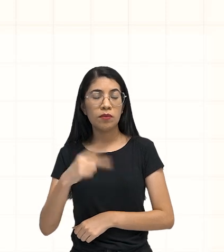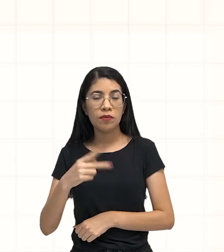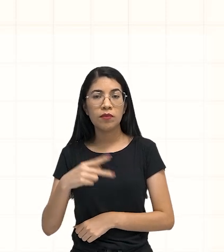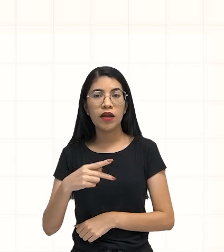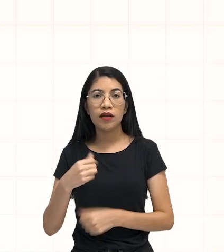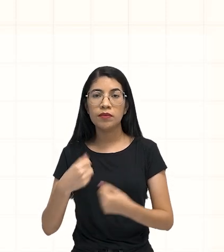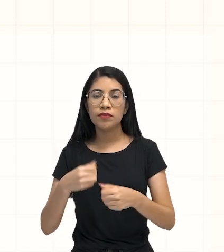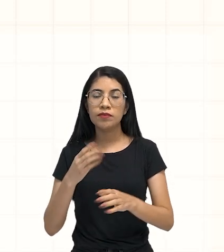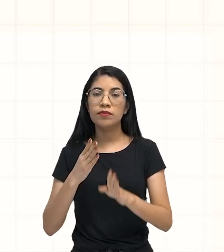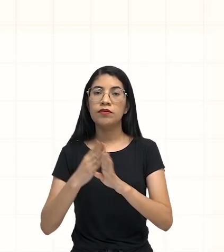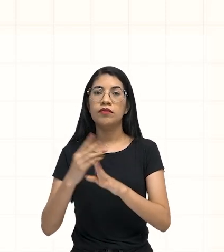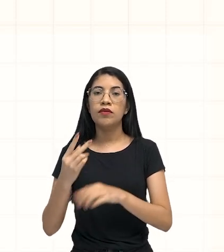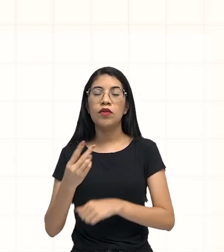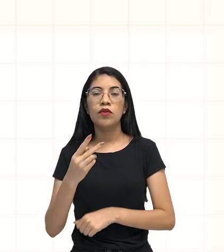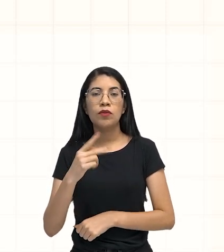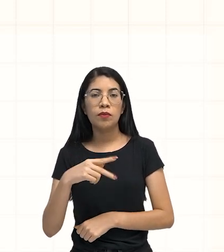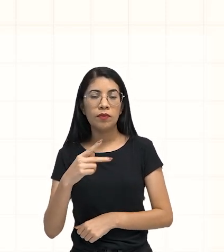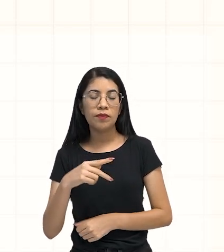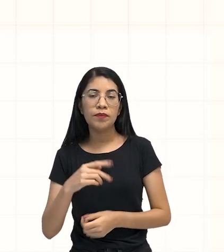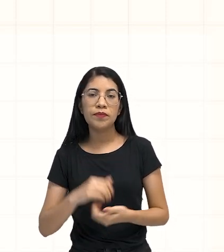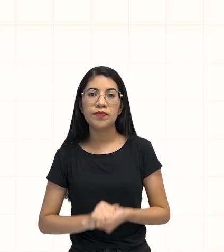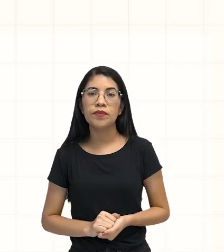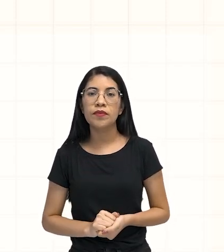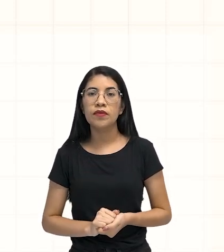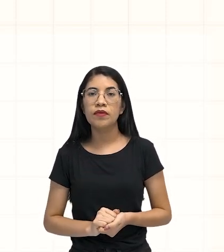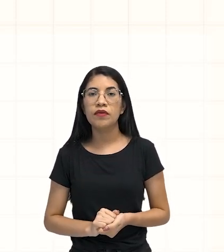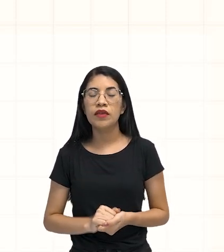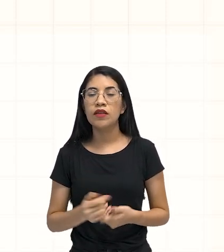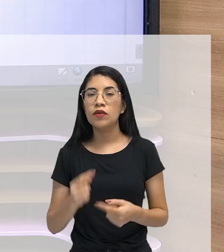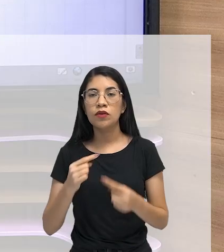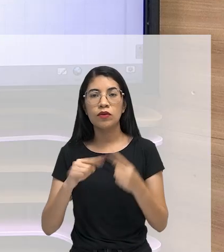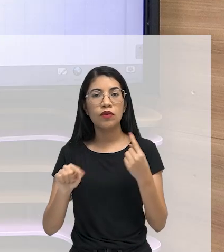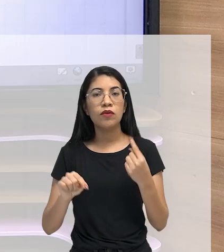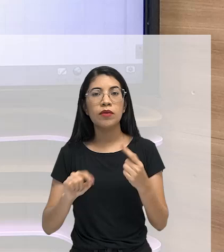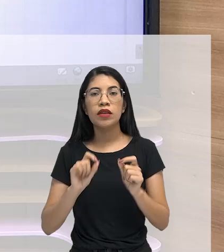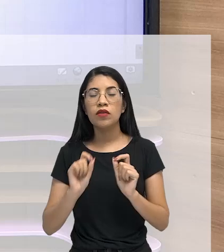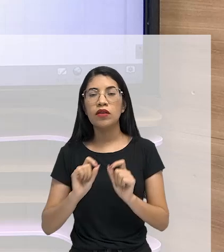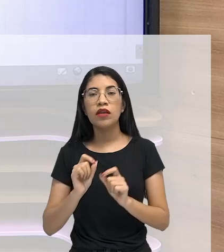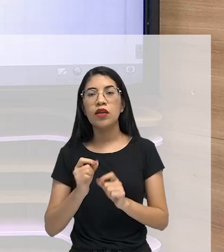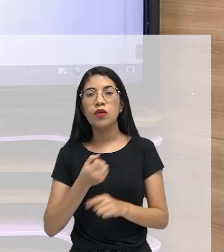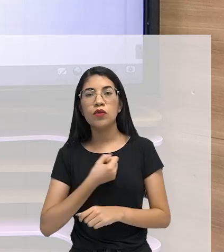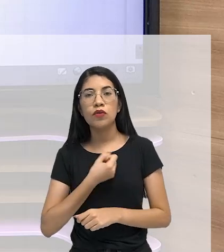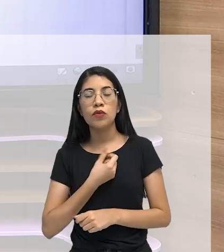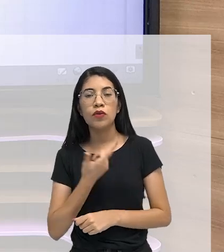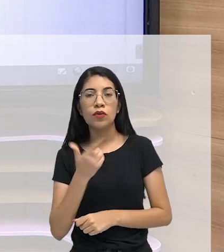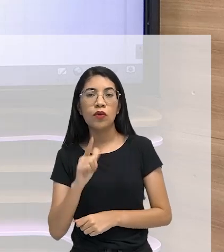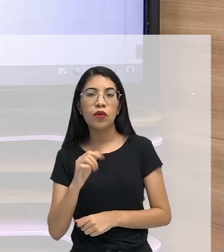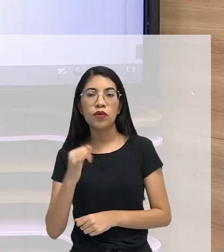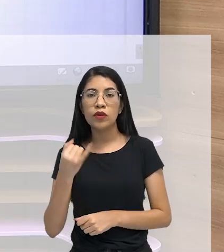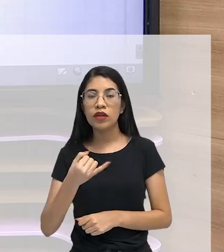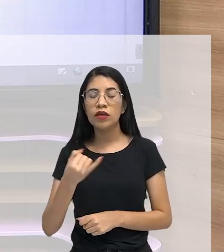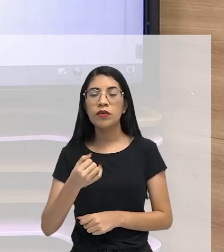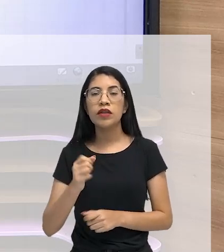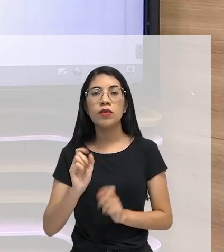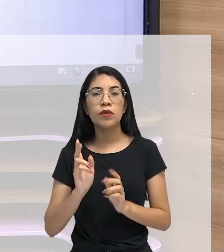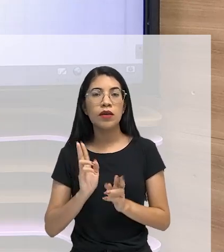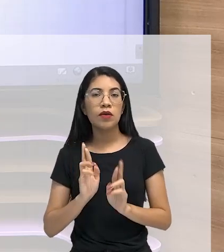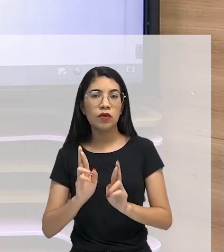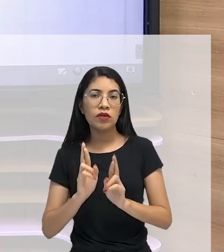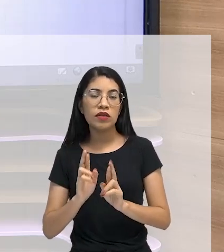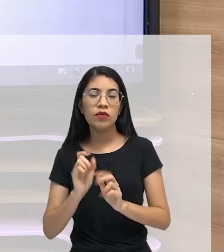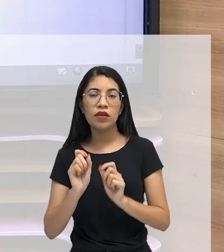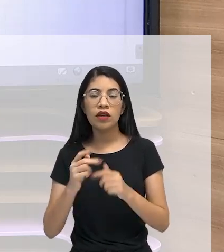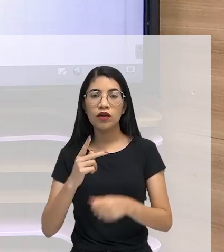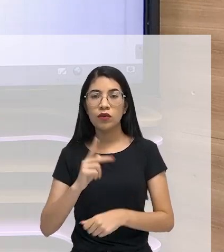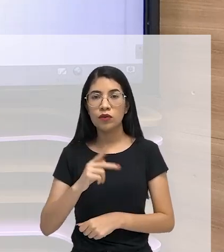que saia um número par, ok? Não cabe outra possibilidade. Eu vou jogar e eu vou apostar que vai sair um